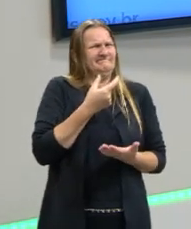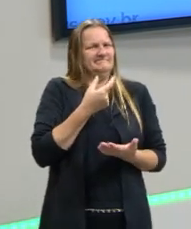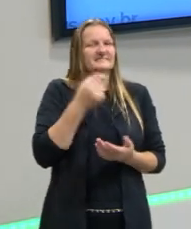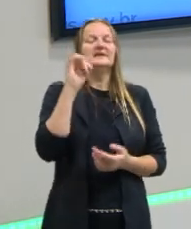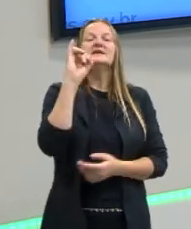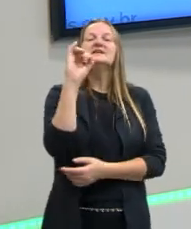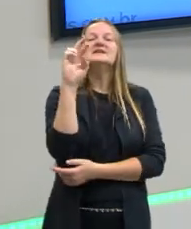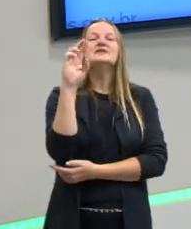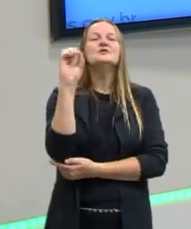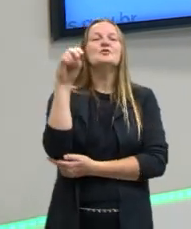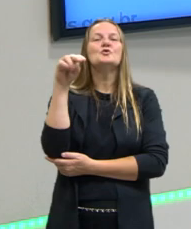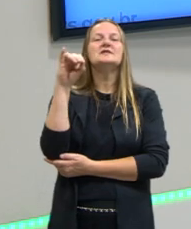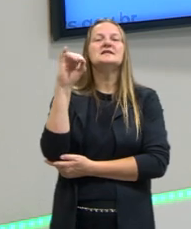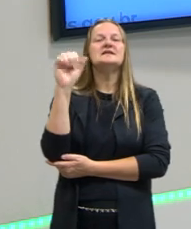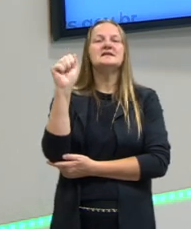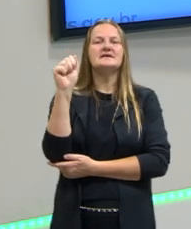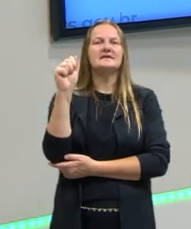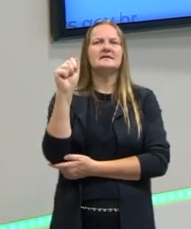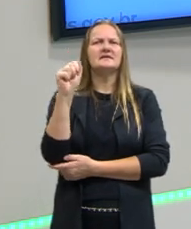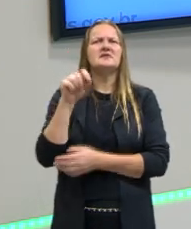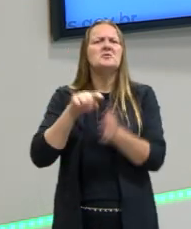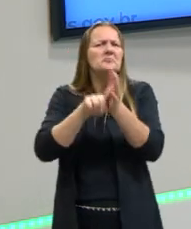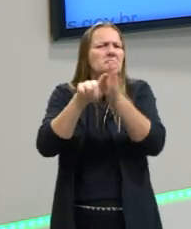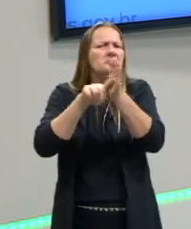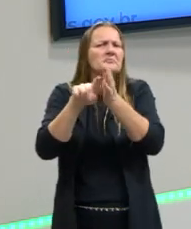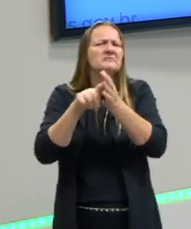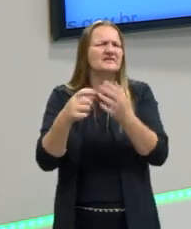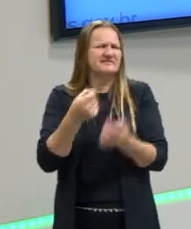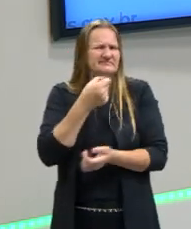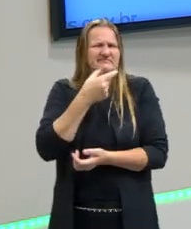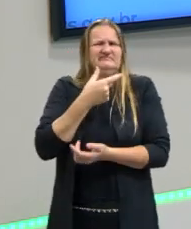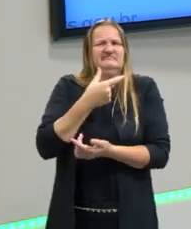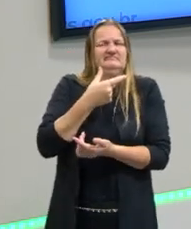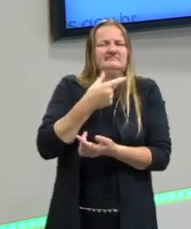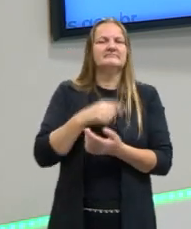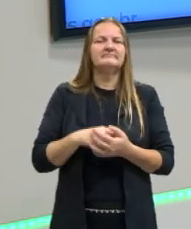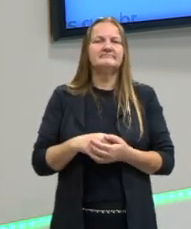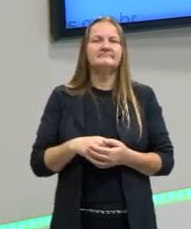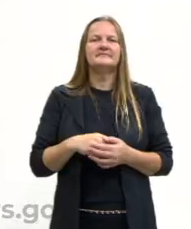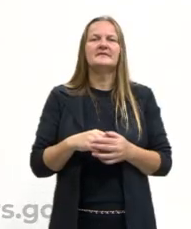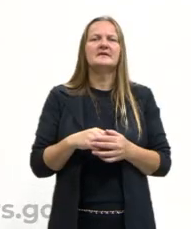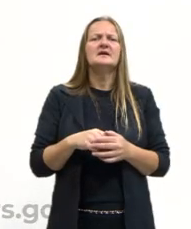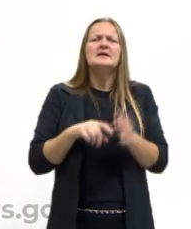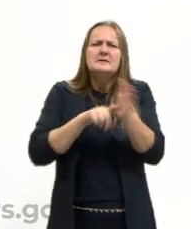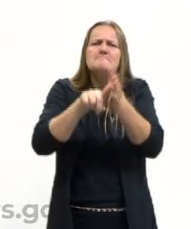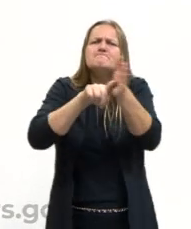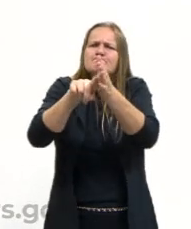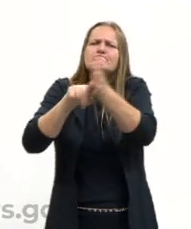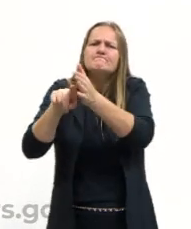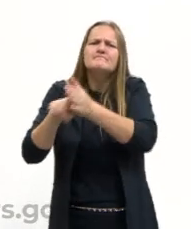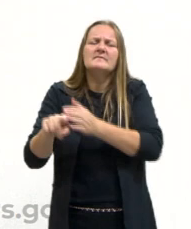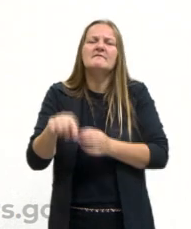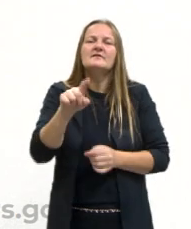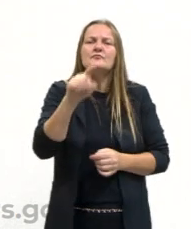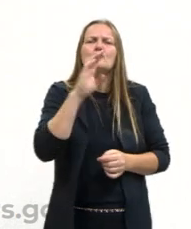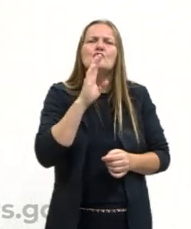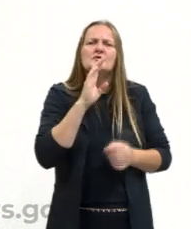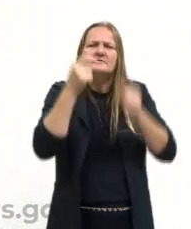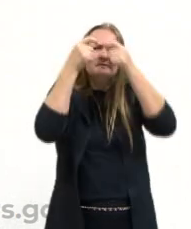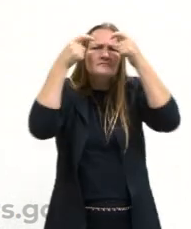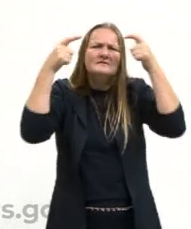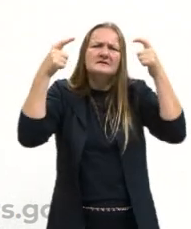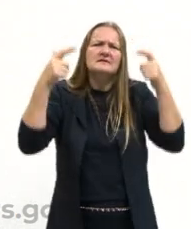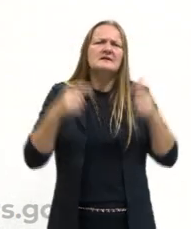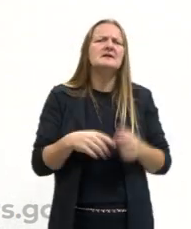pessoas por isso ele era um perguntador ele ficava perguntando as pessoas ele queria que as pessoas a que eu conhecimento que as